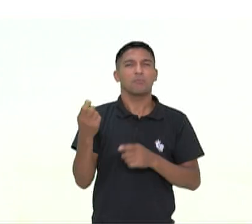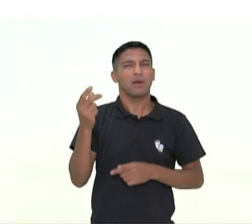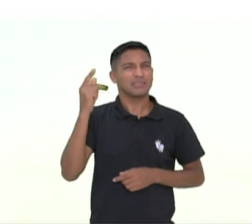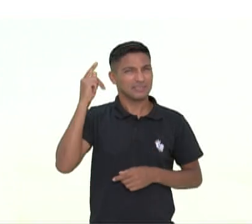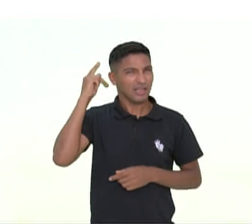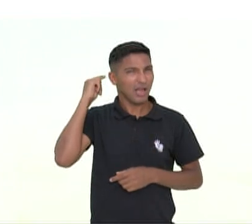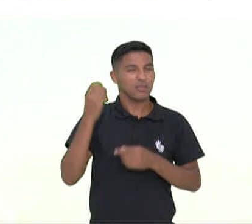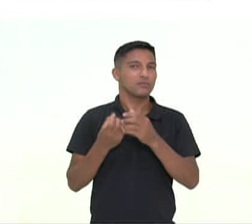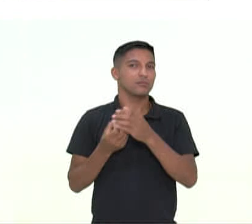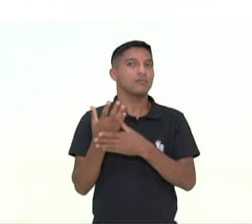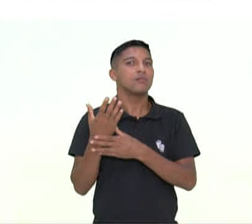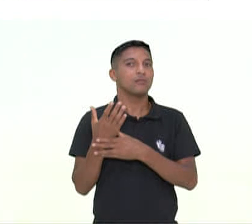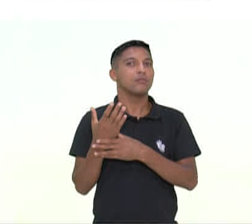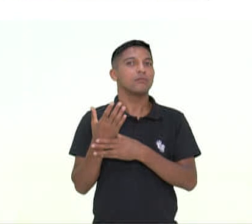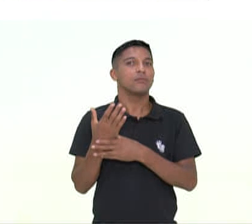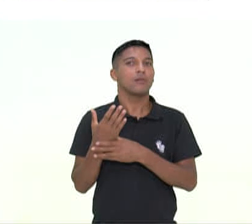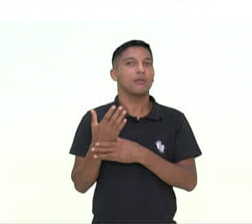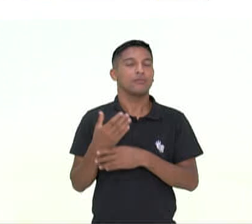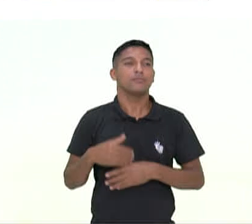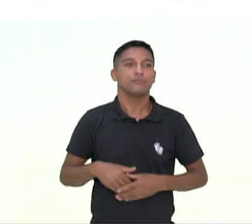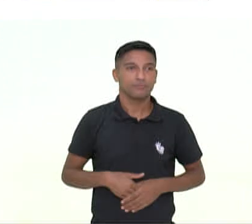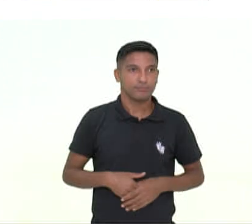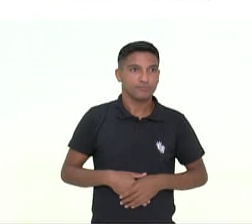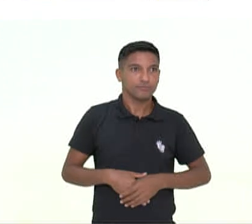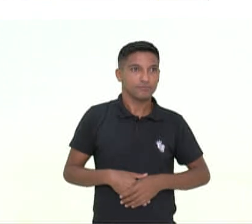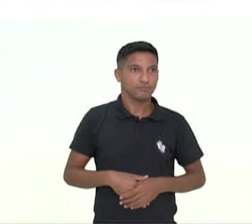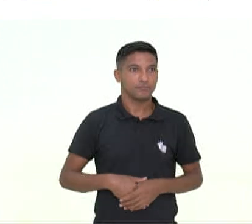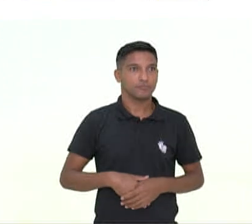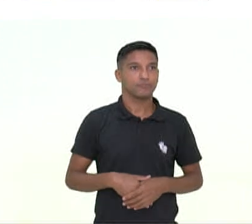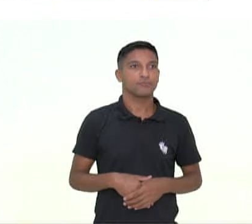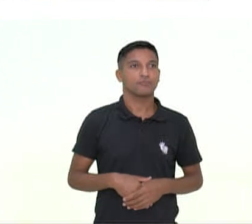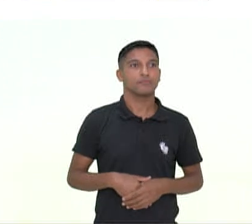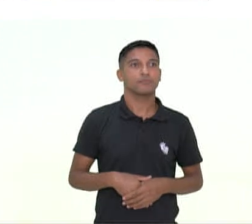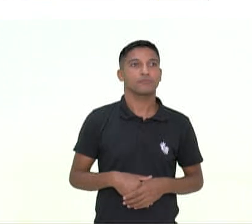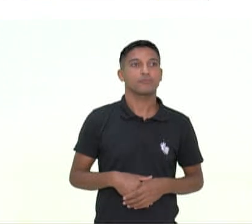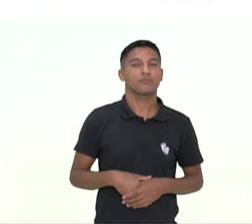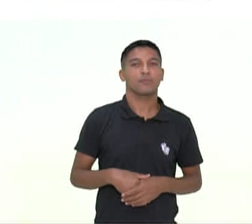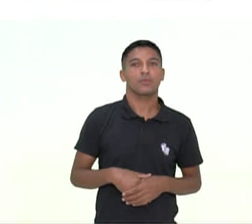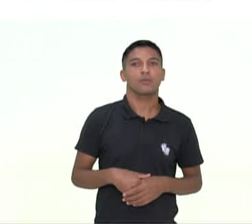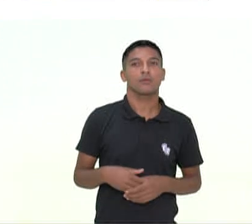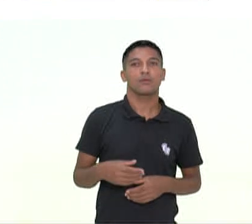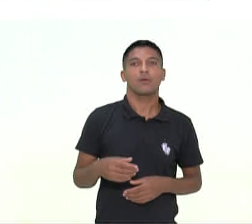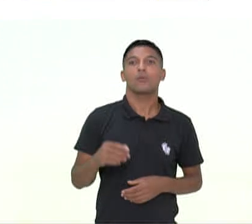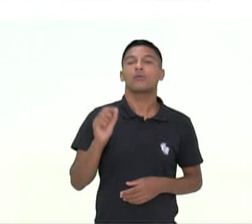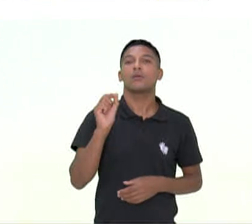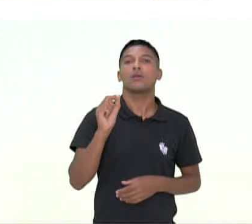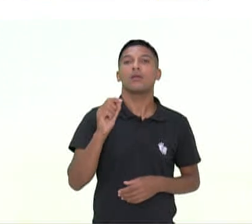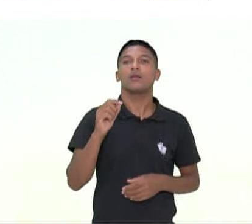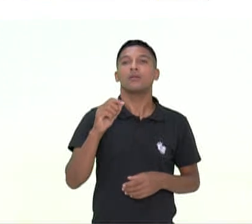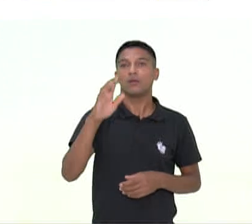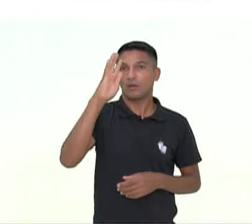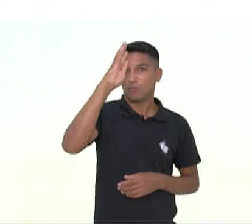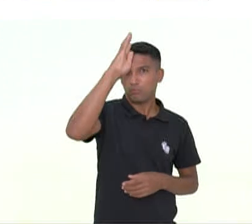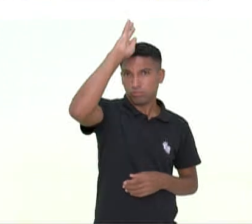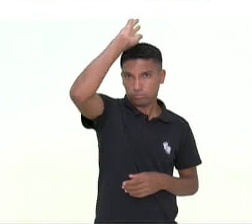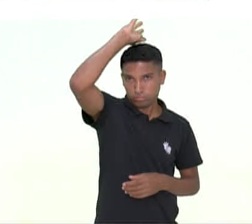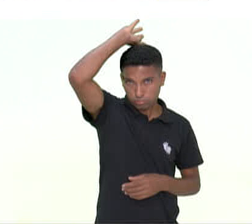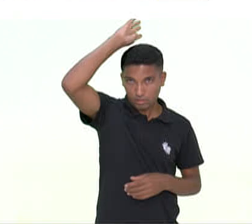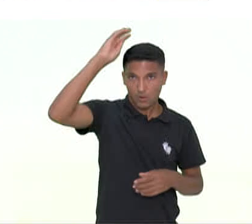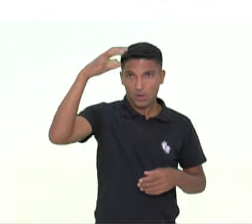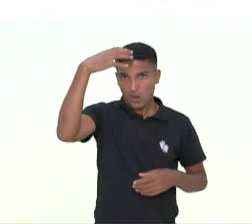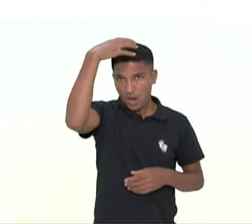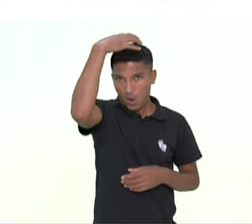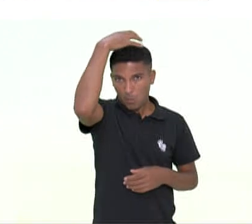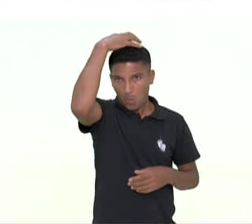no que ela precisava fazer tá o vasto e longo domínio do Império Romano tornou o gladio uma das armas mais